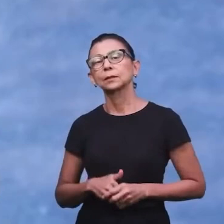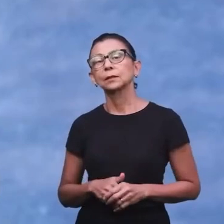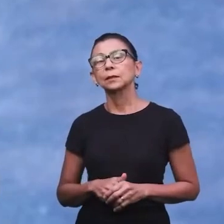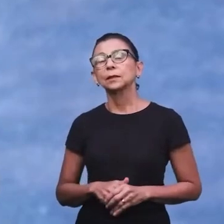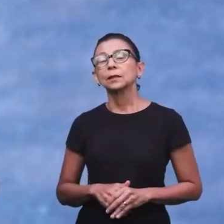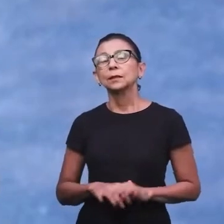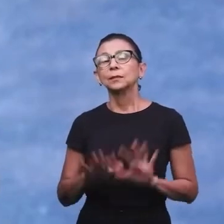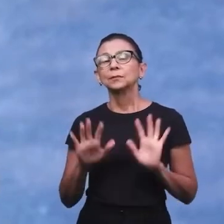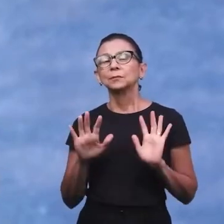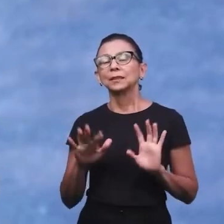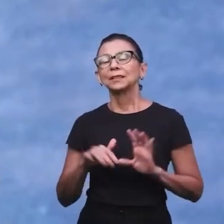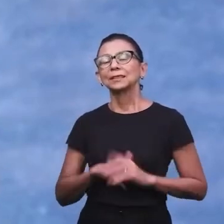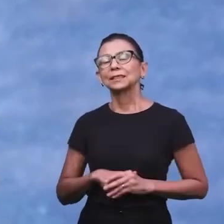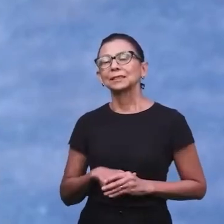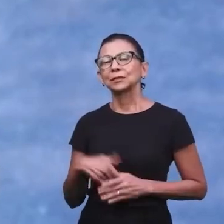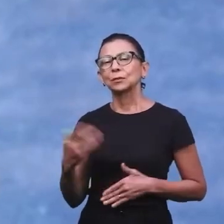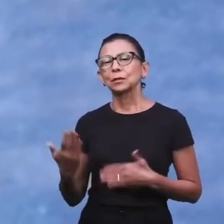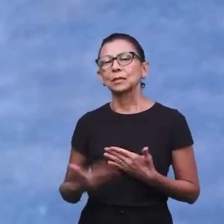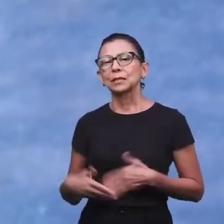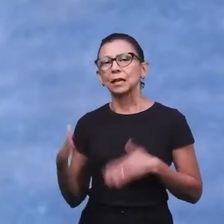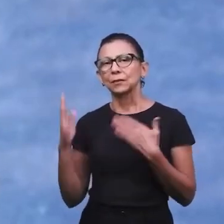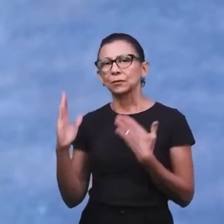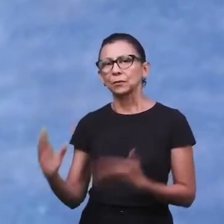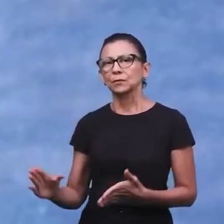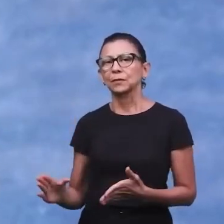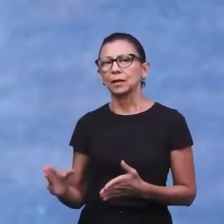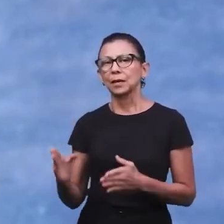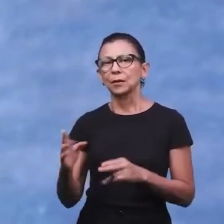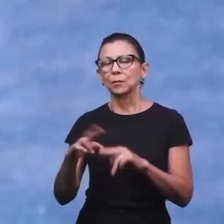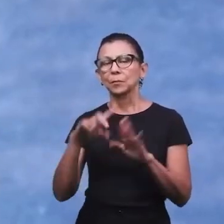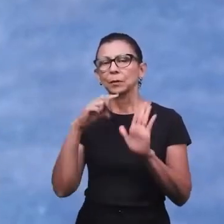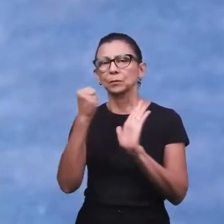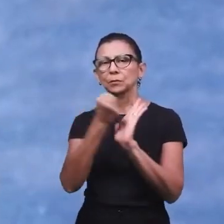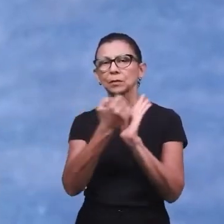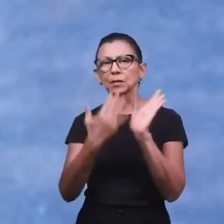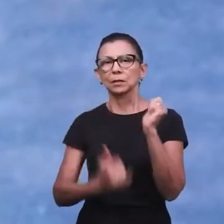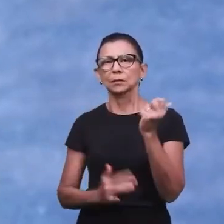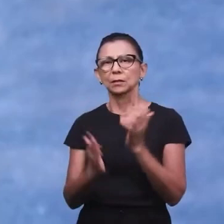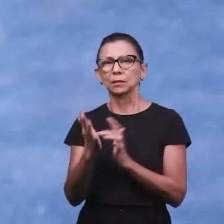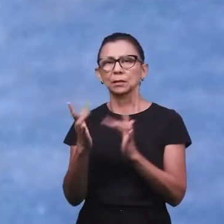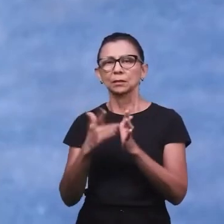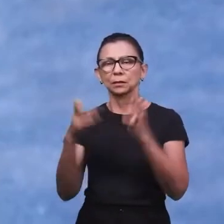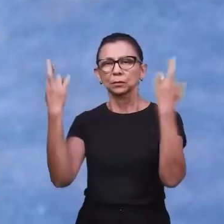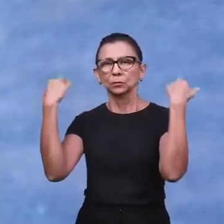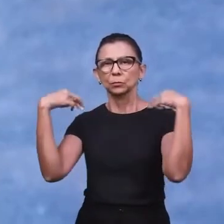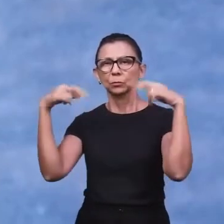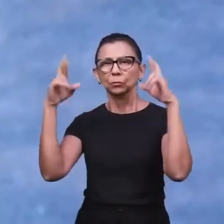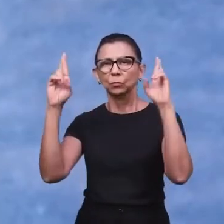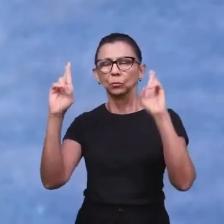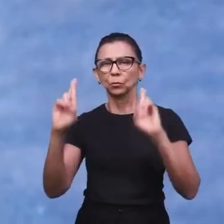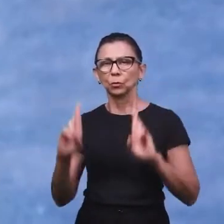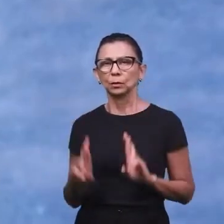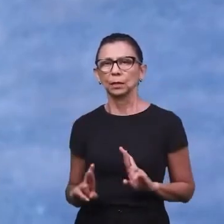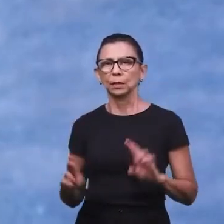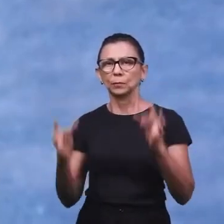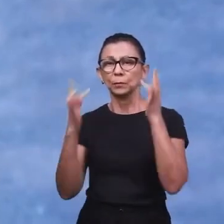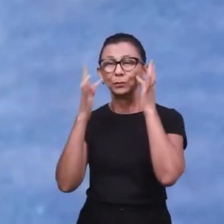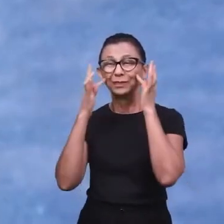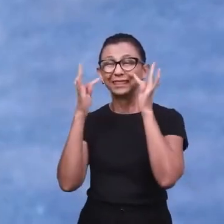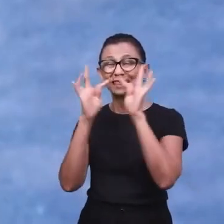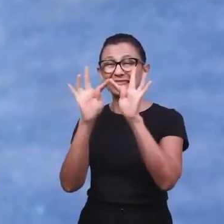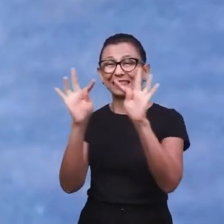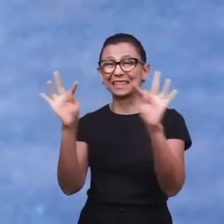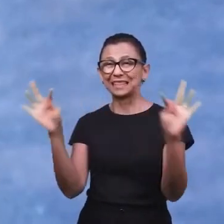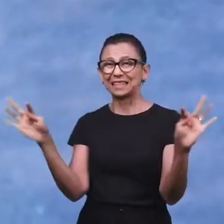mas eles o venceram pelo sangue do cordeiro e pela palavra do seu do seu testemunho